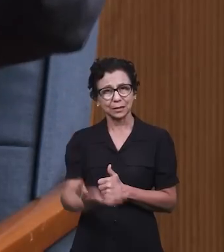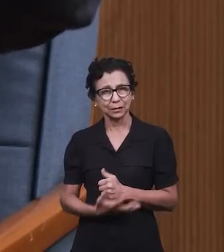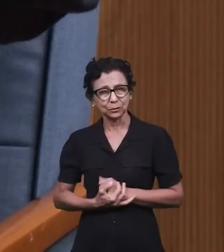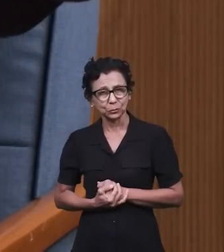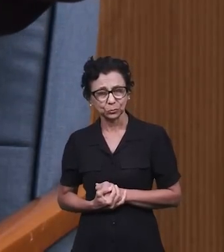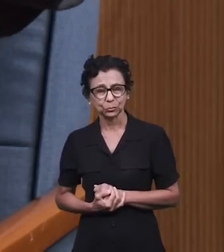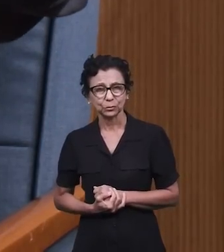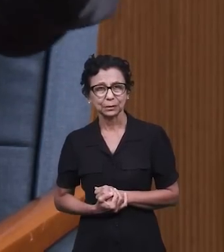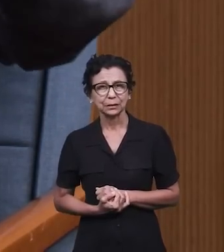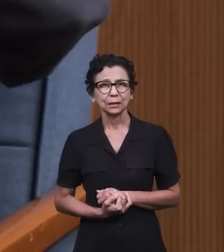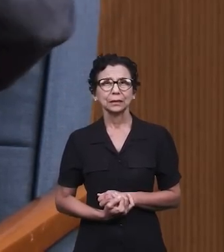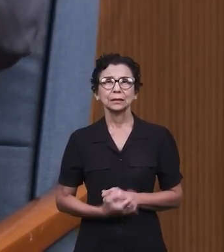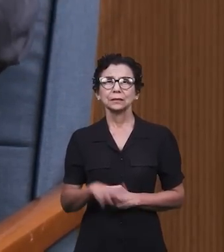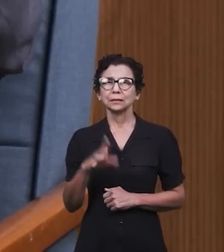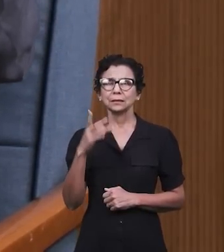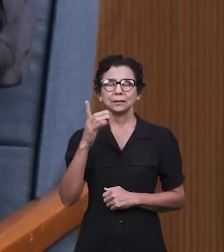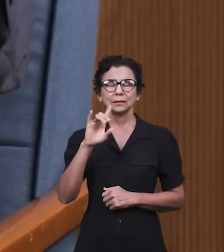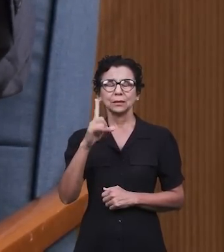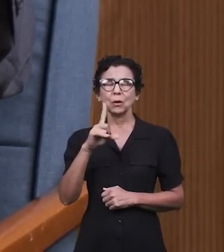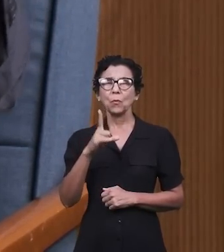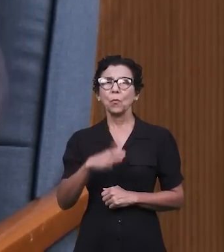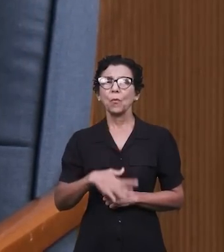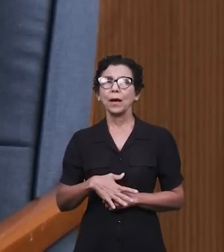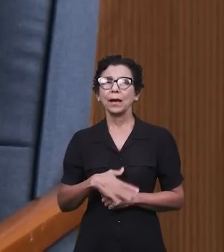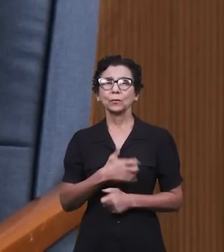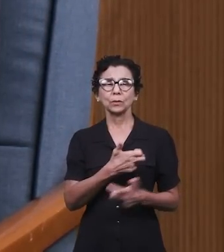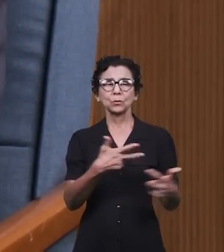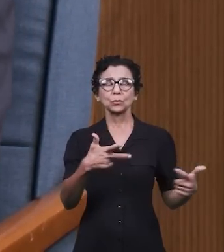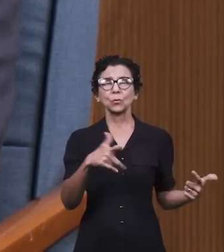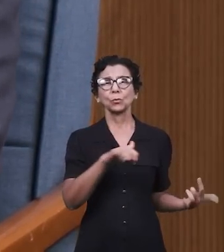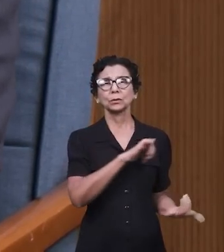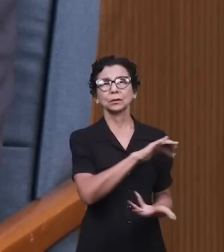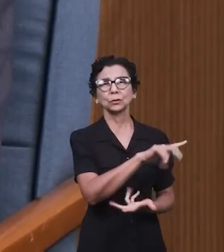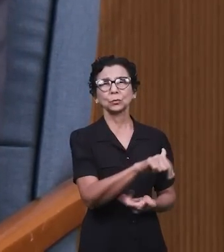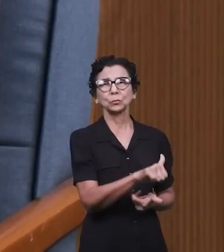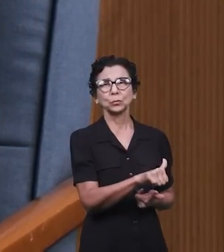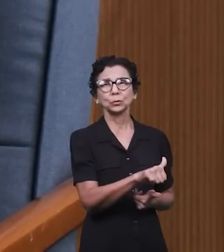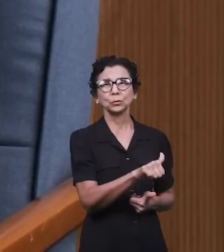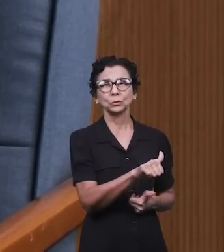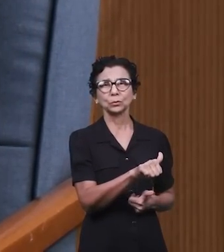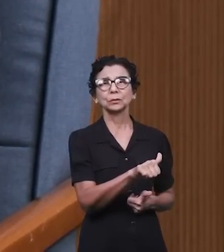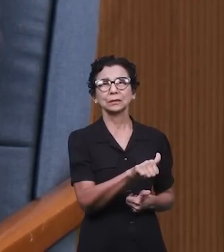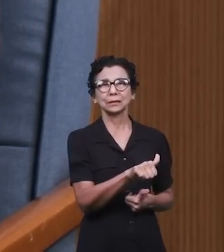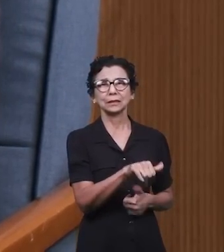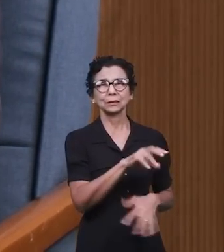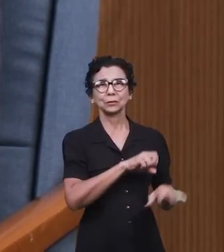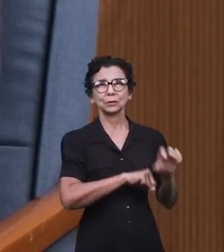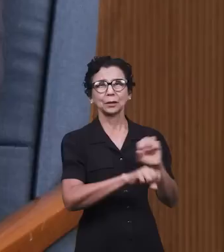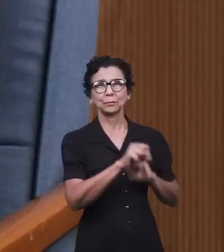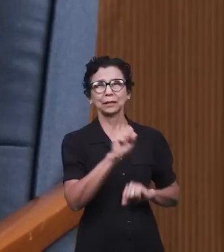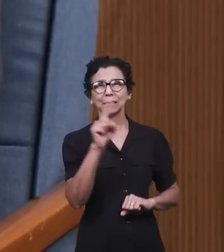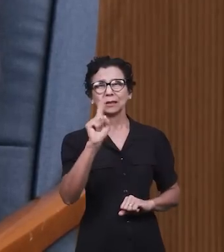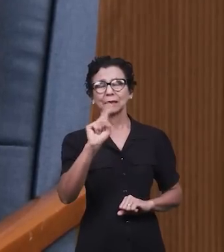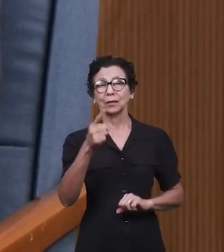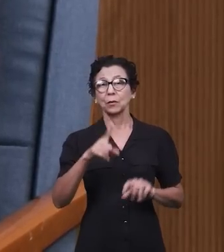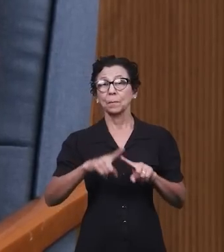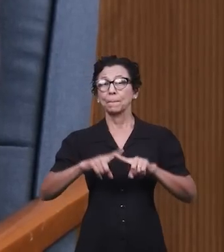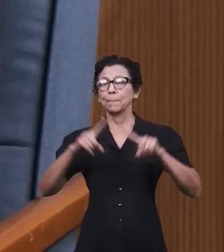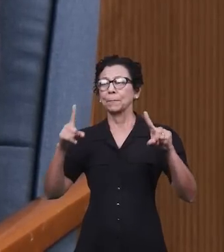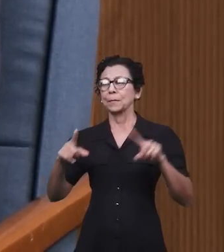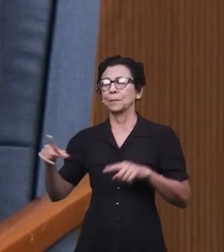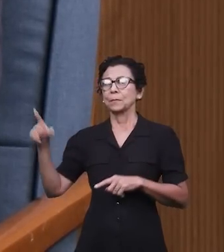em que há contenda, não com a bebida do mundo, mas embriagados do Espírito Santo, ou seja, não mais vivo